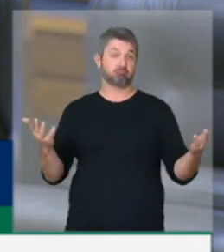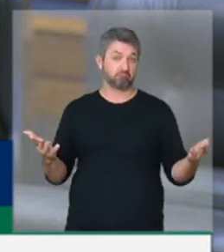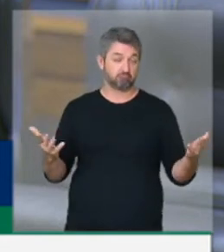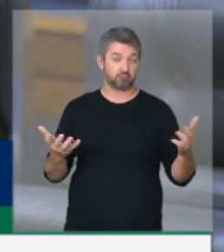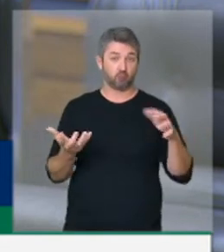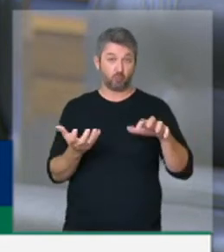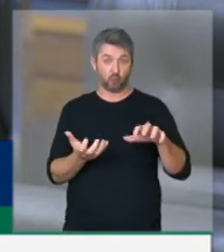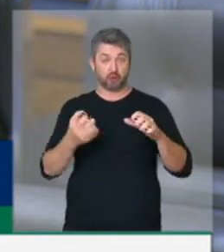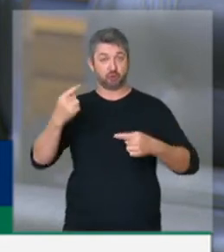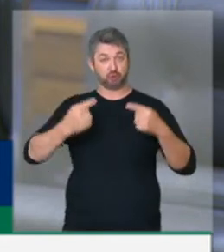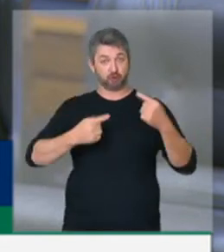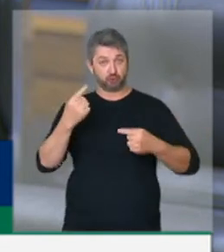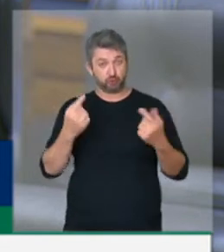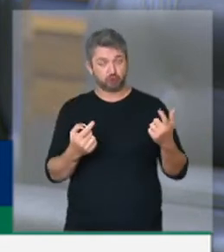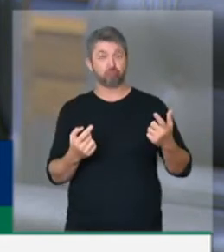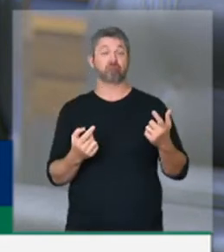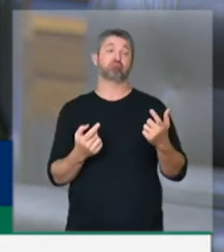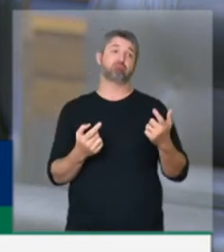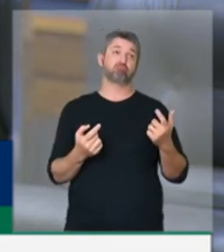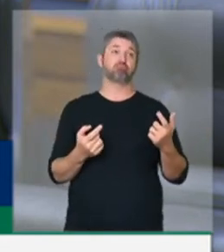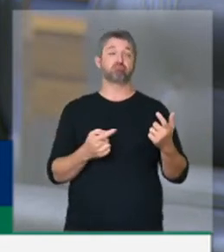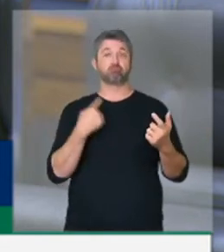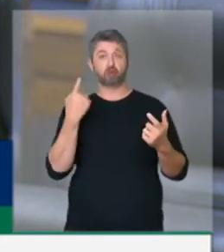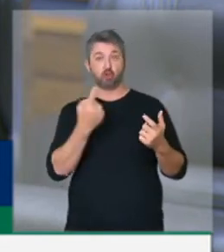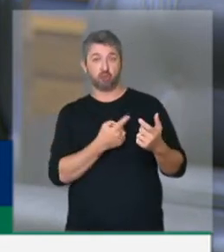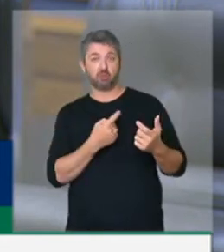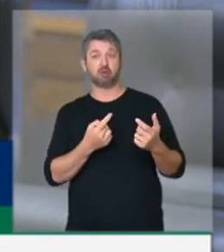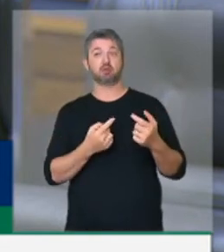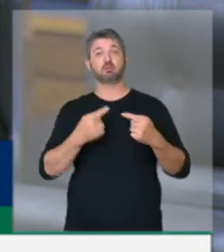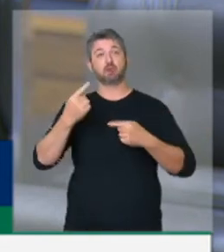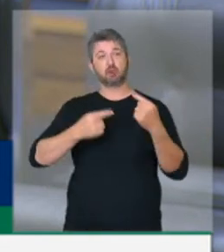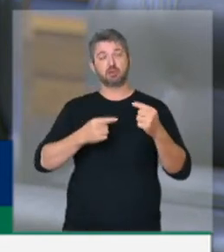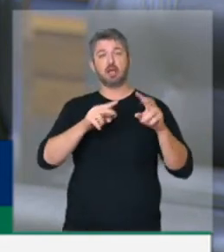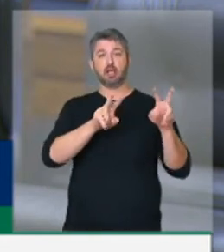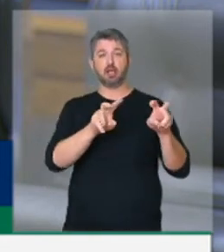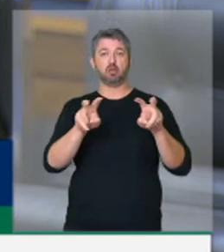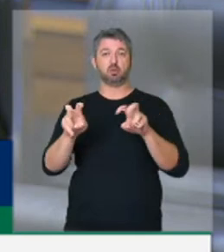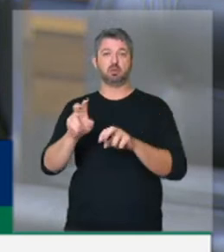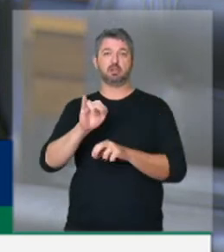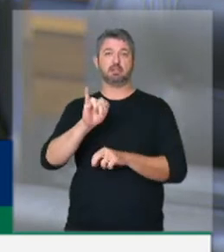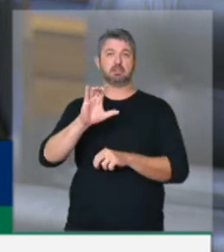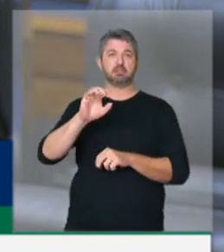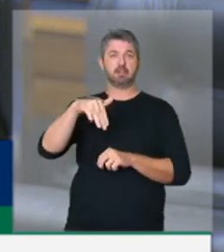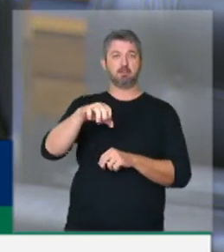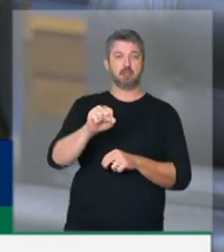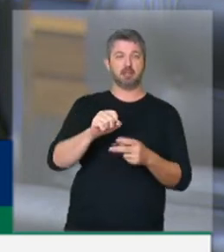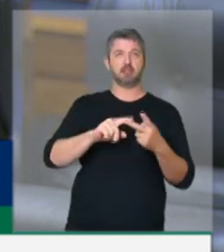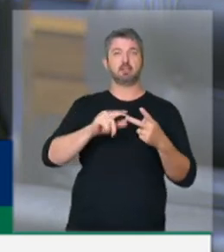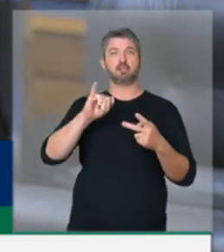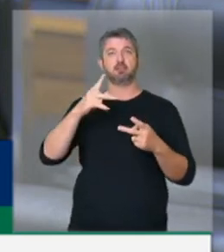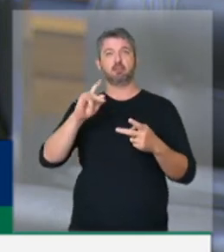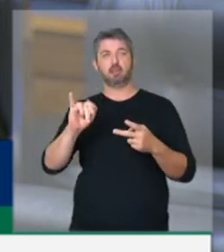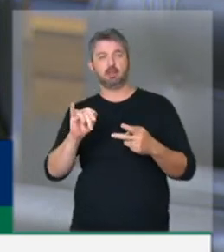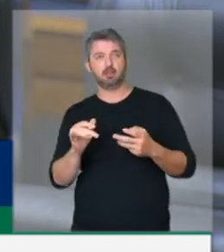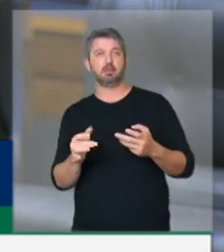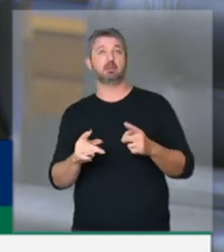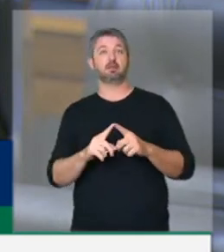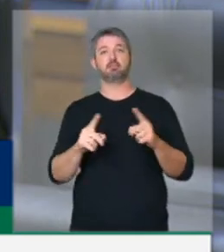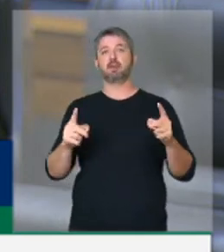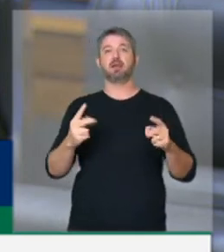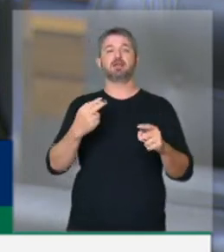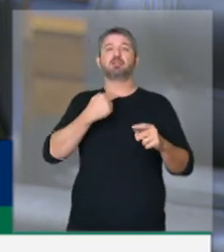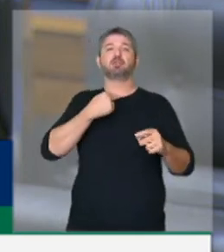Congresso vai discutindo, nós vamos tratar de outros assuntos, ICMS, IPI, mas não